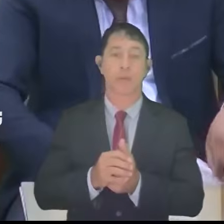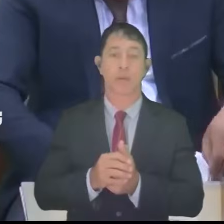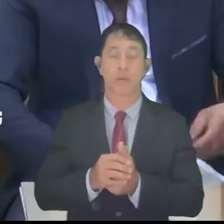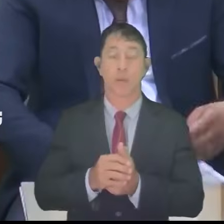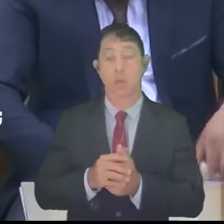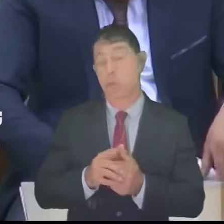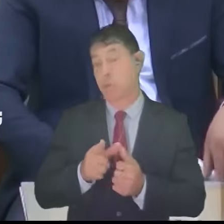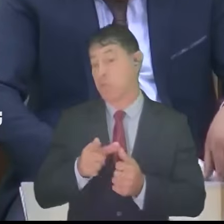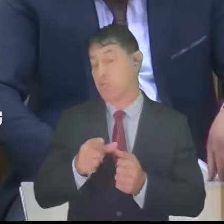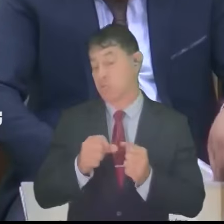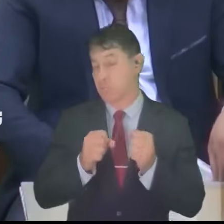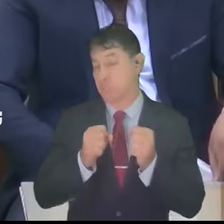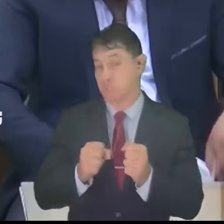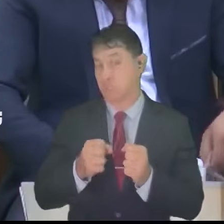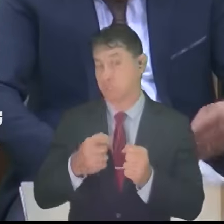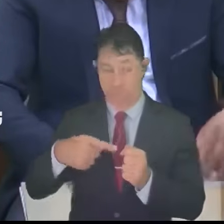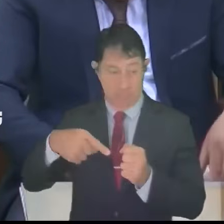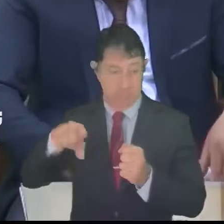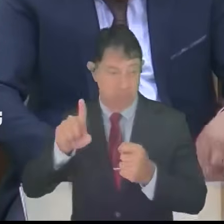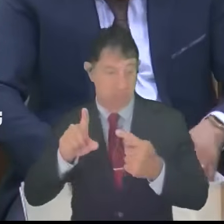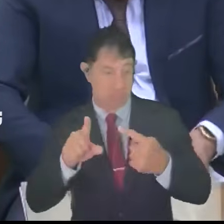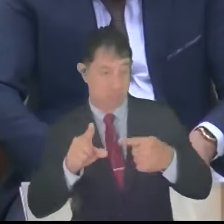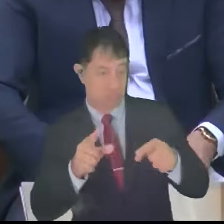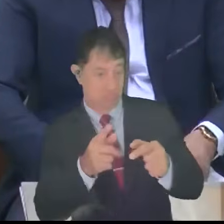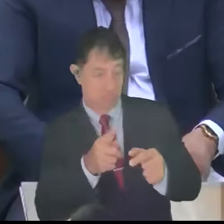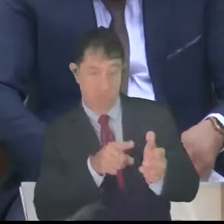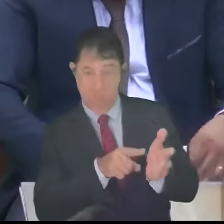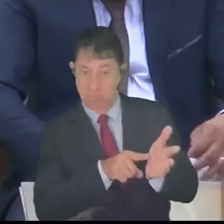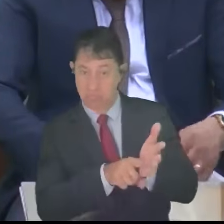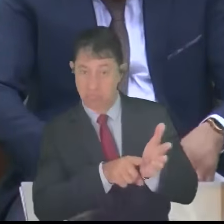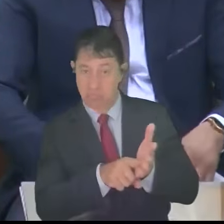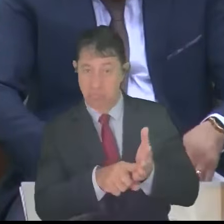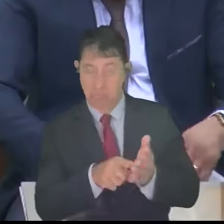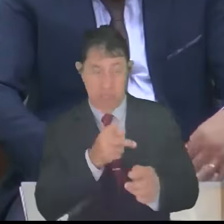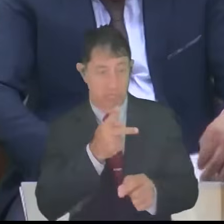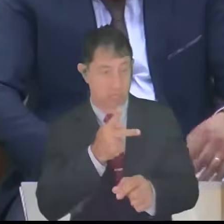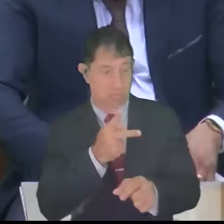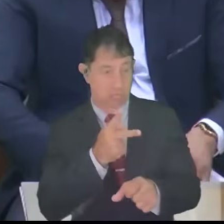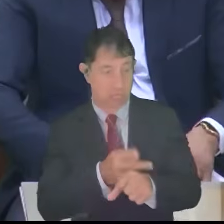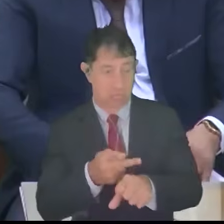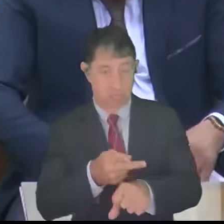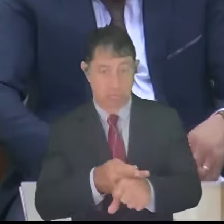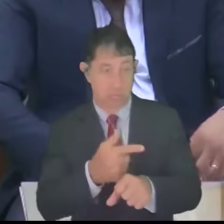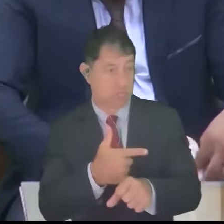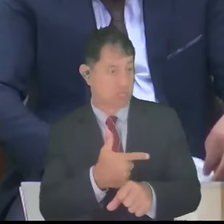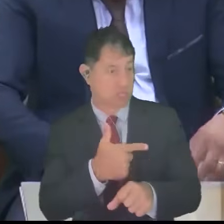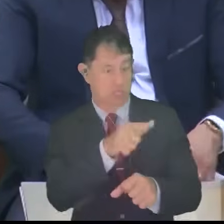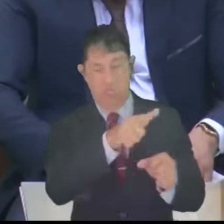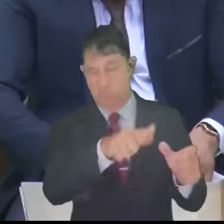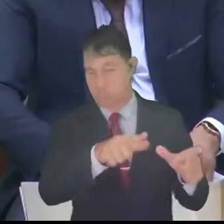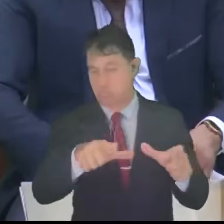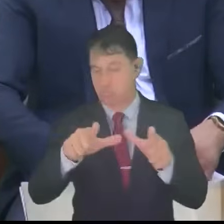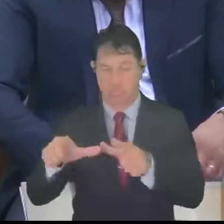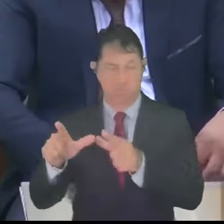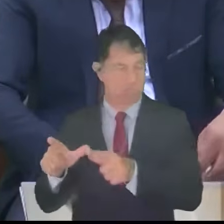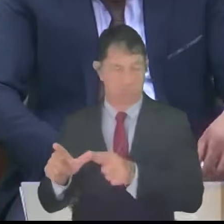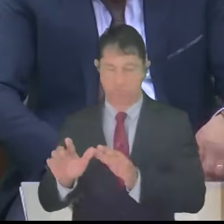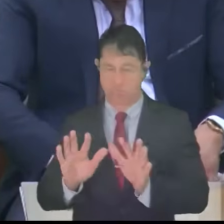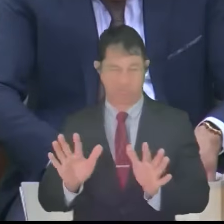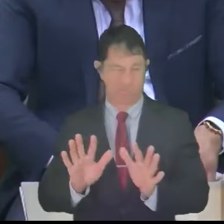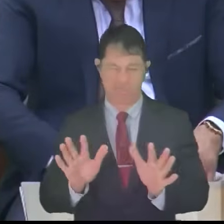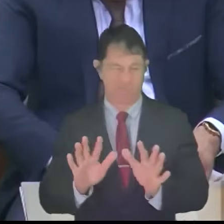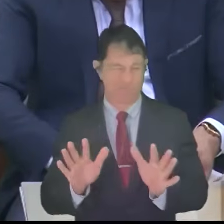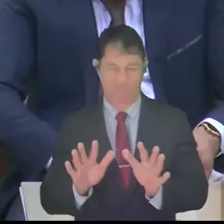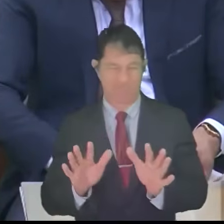outra pessoa. Não adianta você buscar nos apóstolos. Não adianta você buscar nos mártires. Não adianta